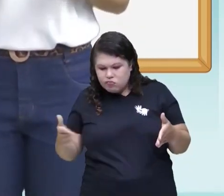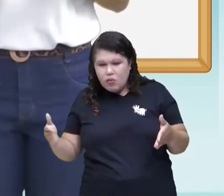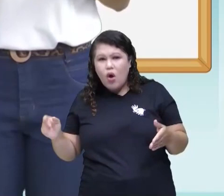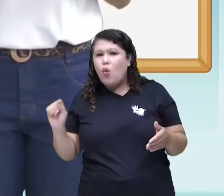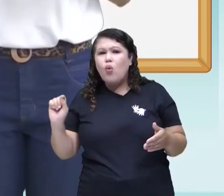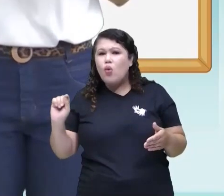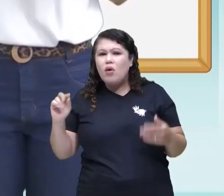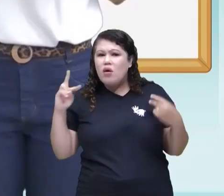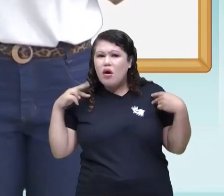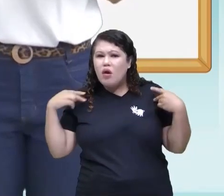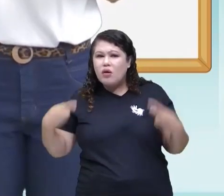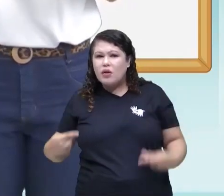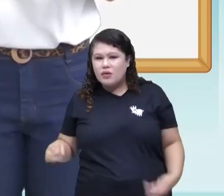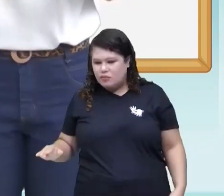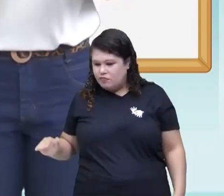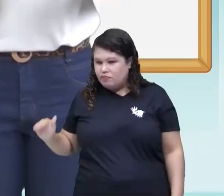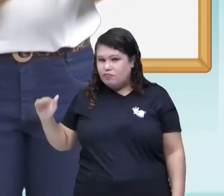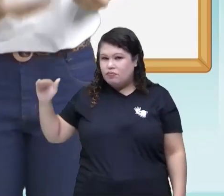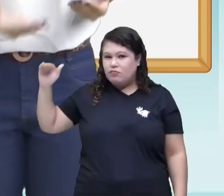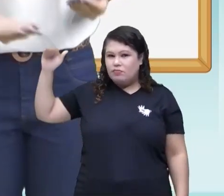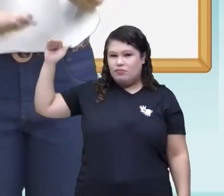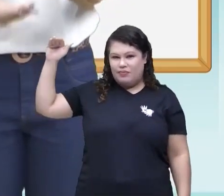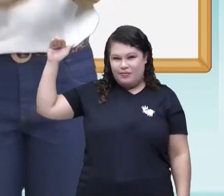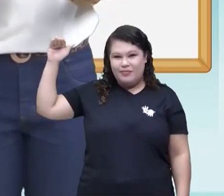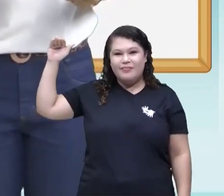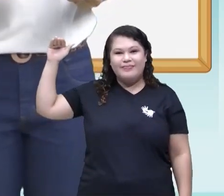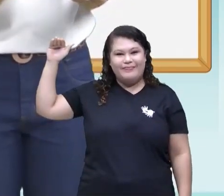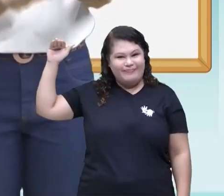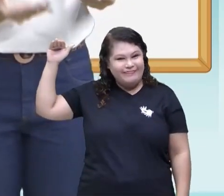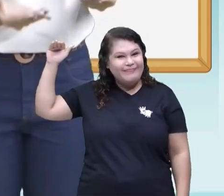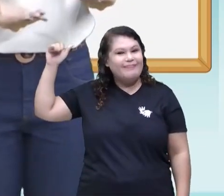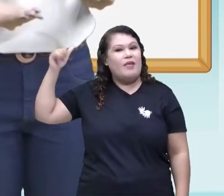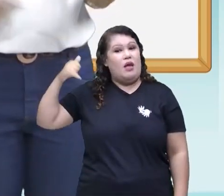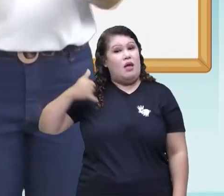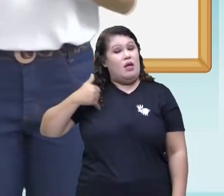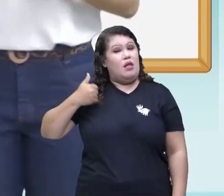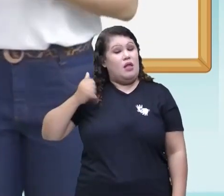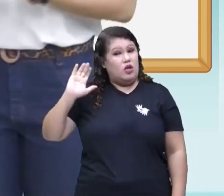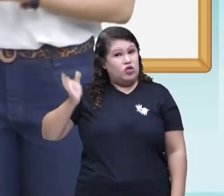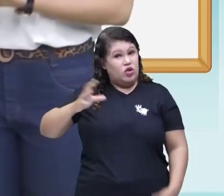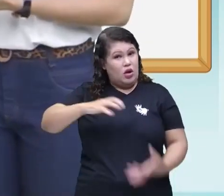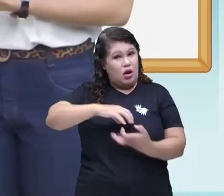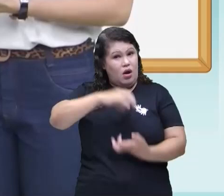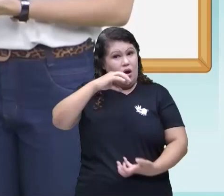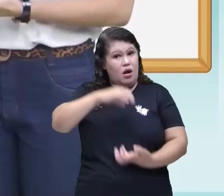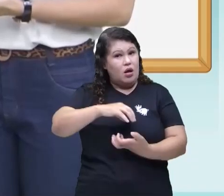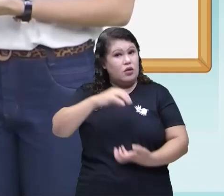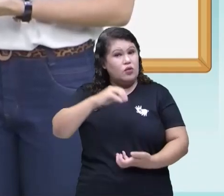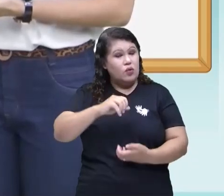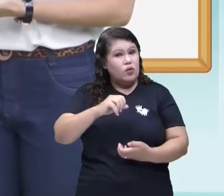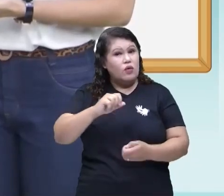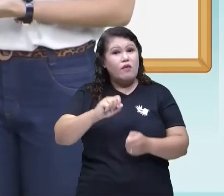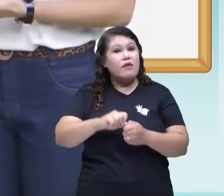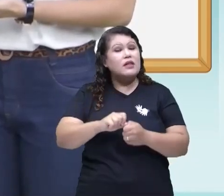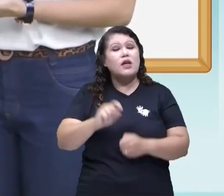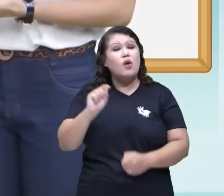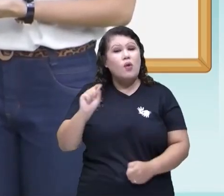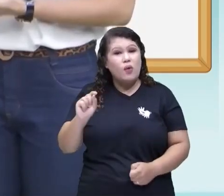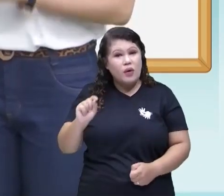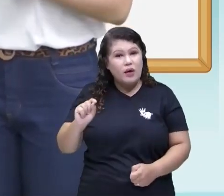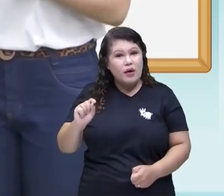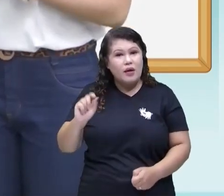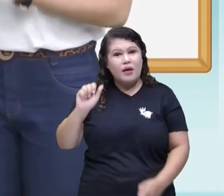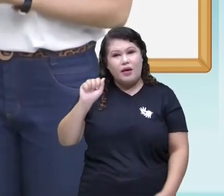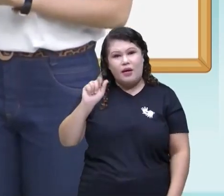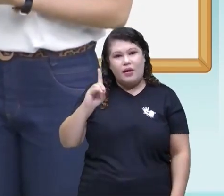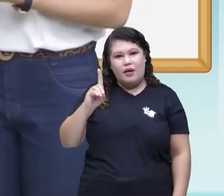que vocês tiverem uma idade mais avançadinha, vocês vão se tornar o quê?